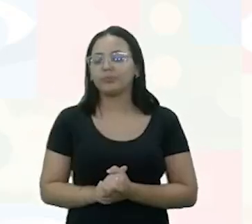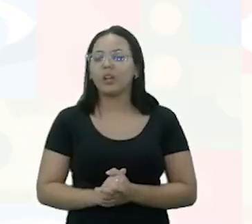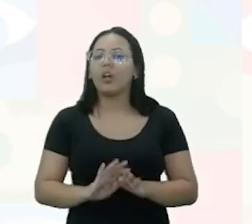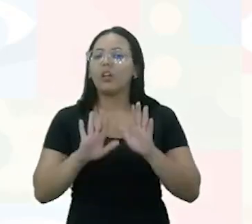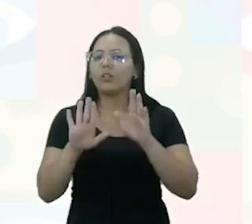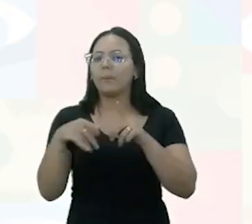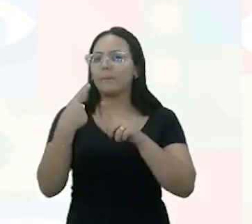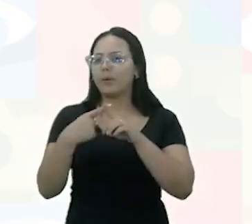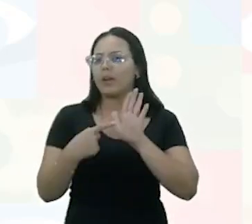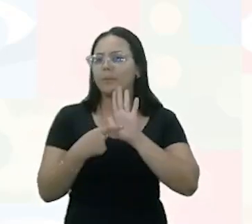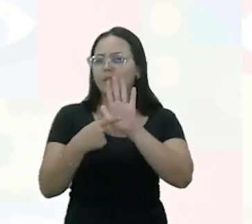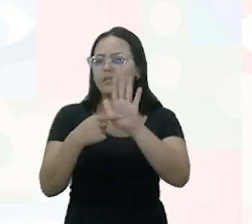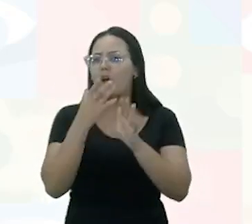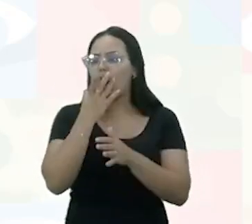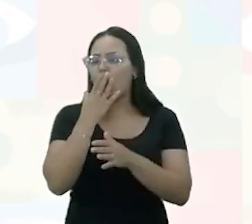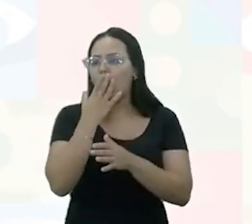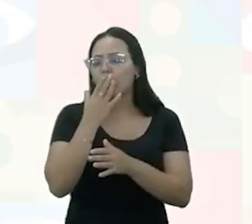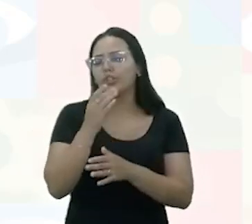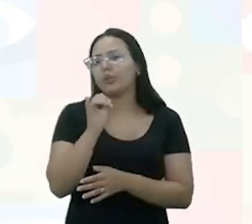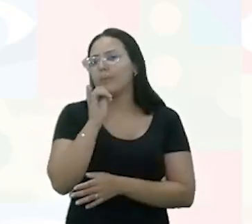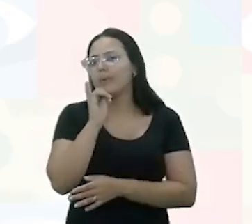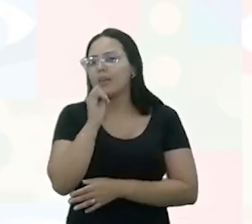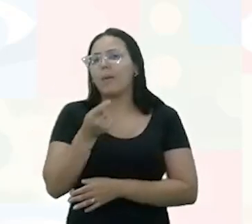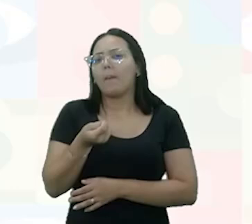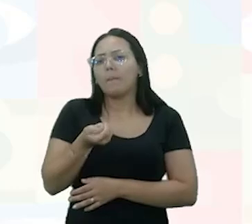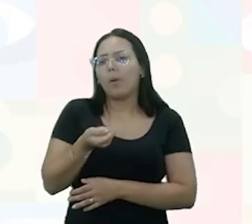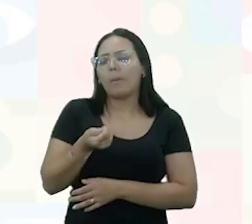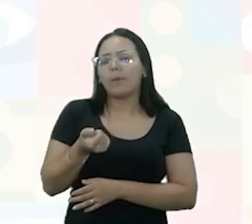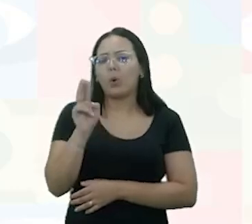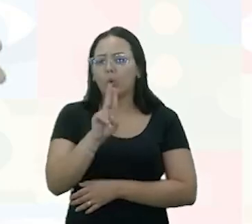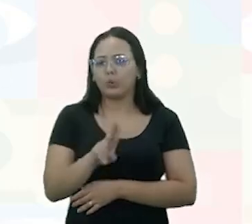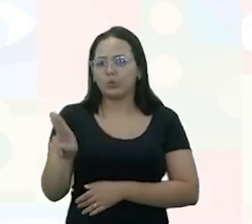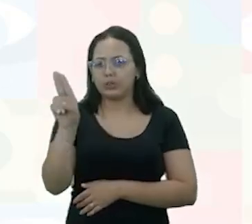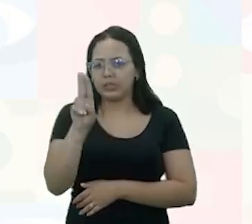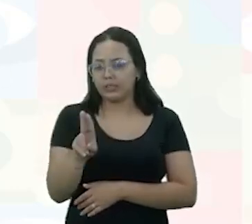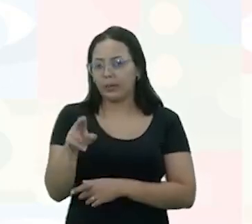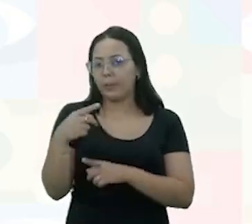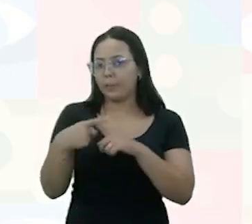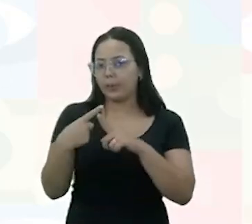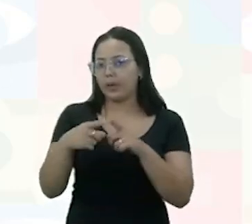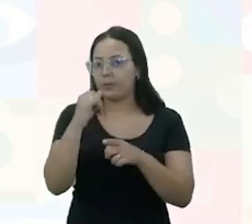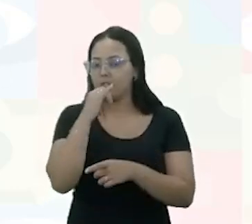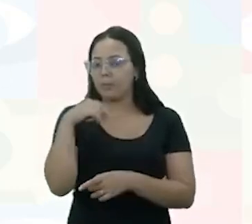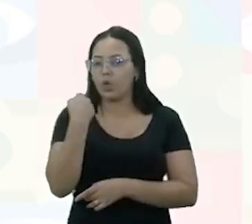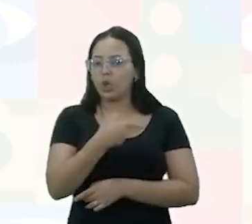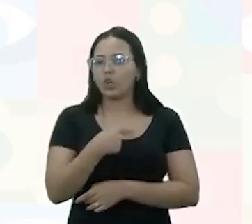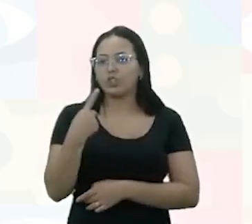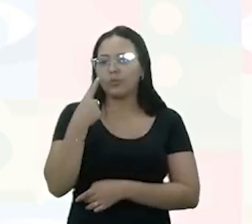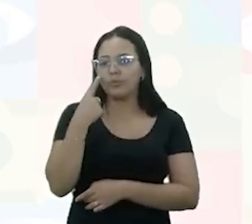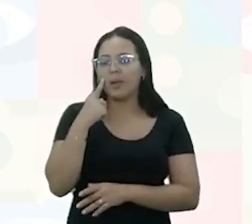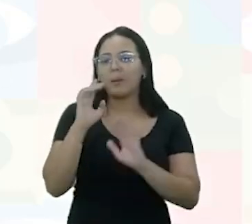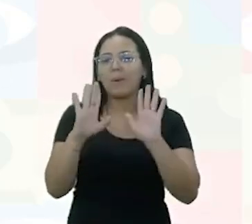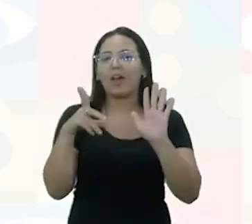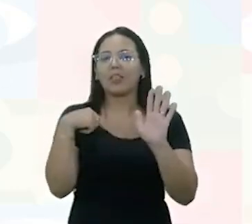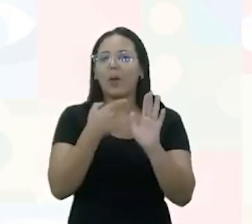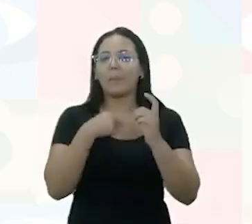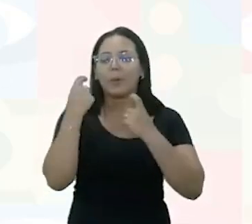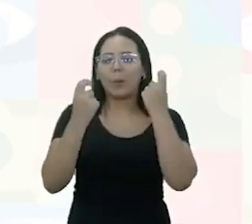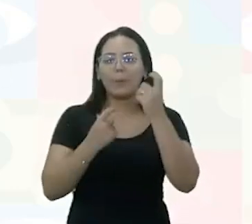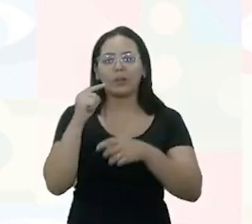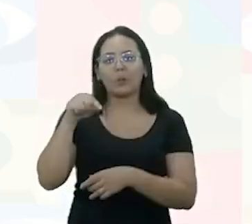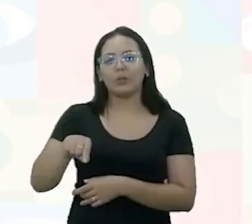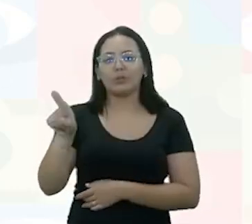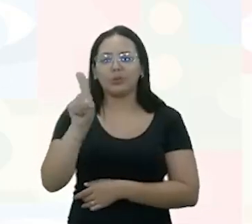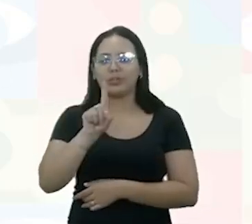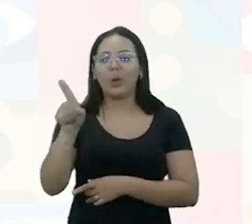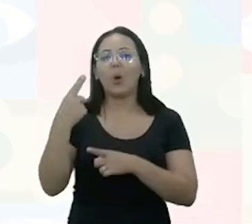apresentar cores que são o quê? Poucos fiéis e granuladas. Afinal, quando a gente vê um GIF, a gente não está preocupada com isso. A ideia é